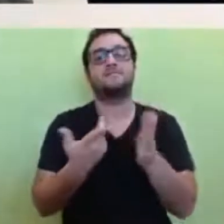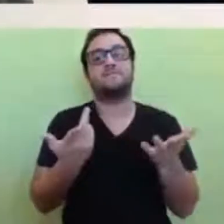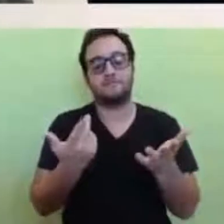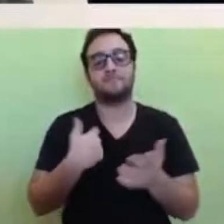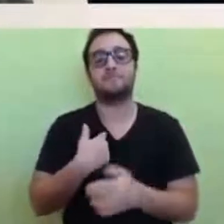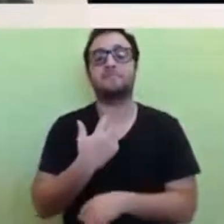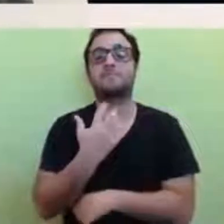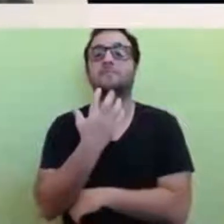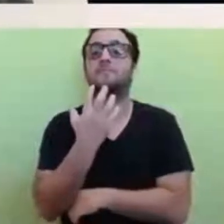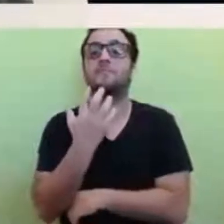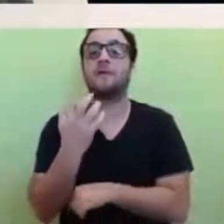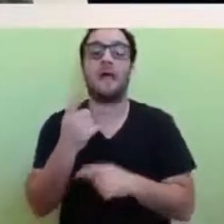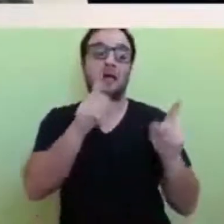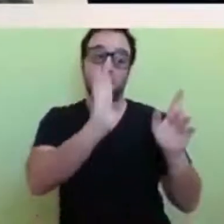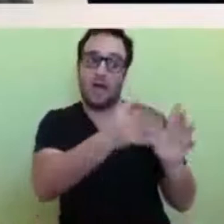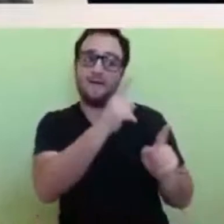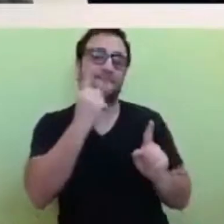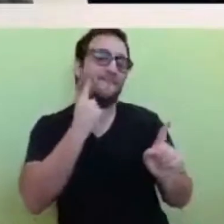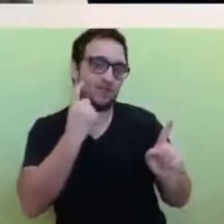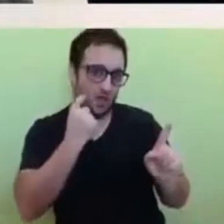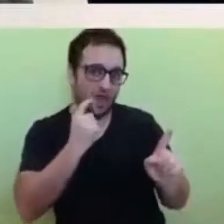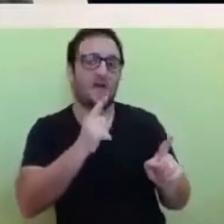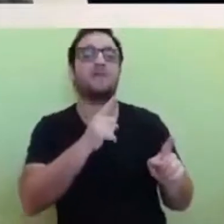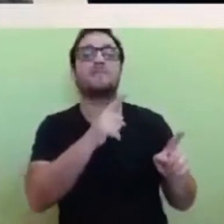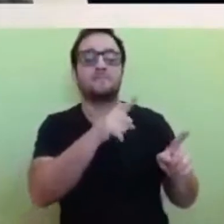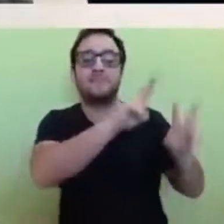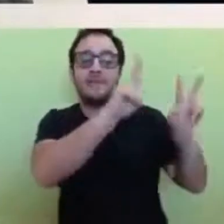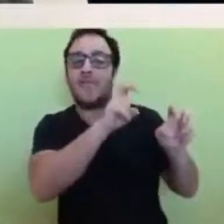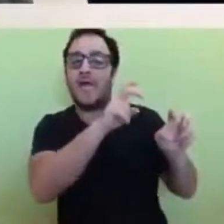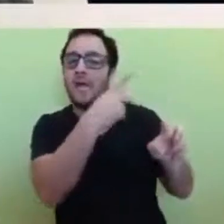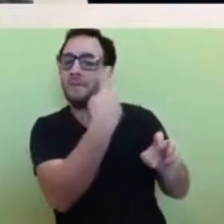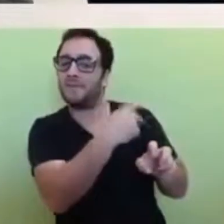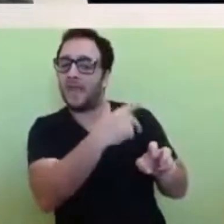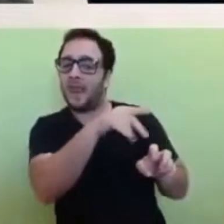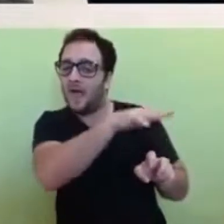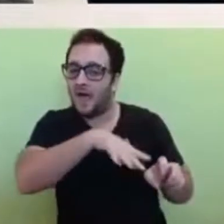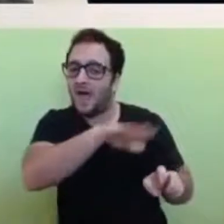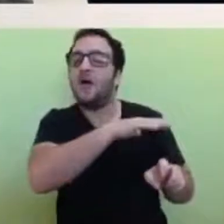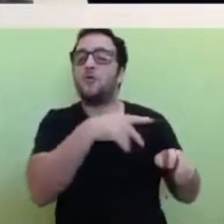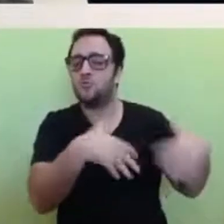sinais. E muito feliz de poder participar do Sotils.